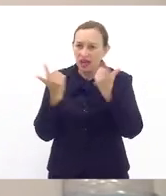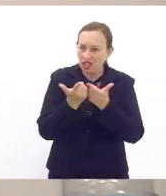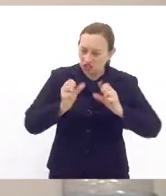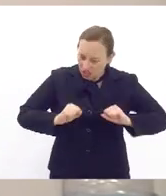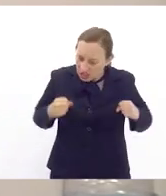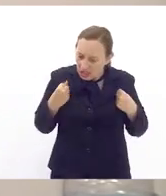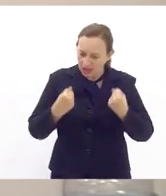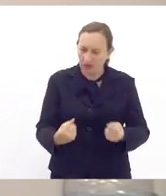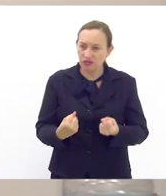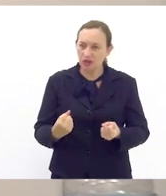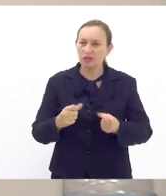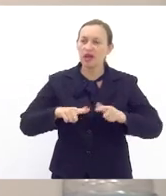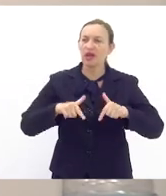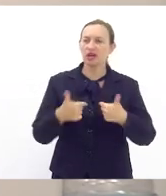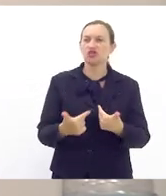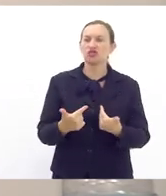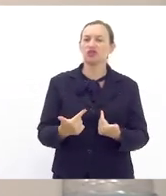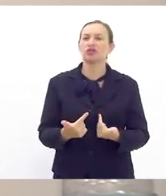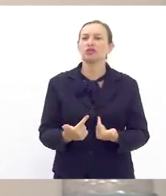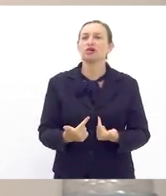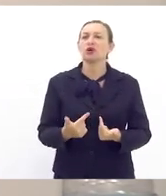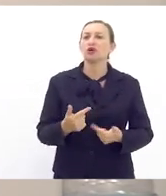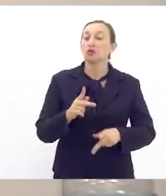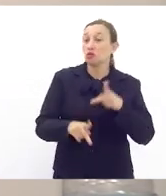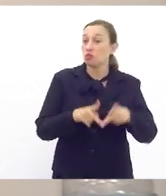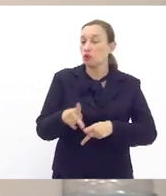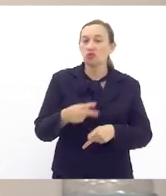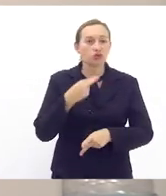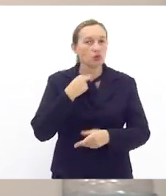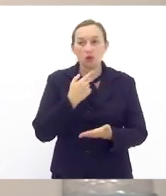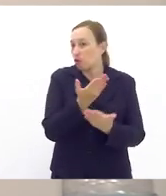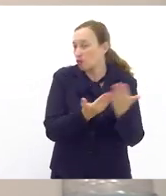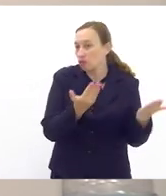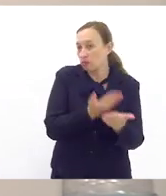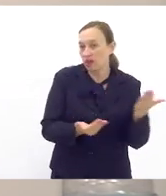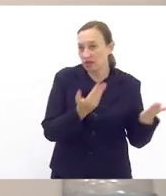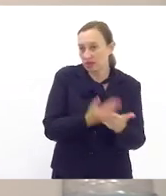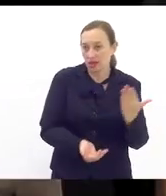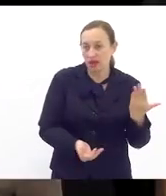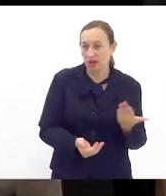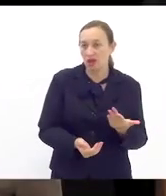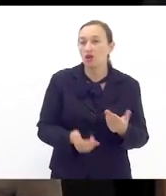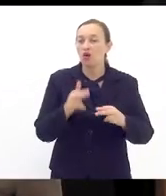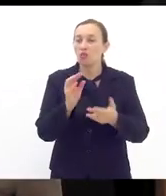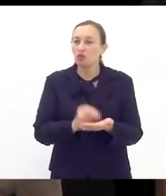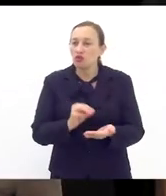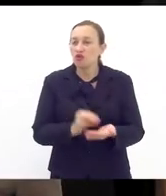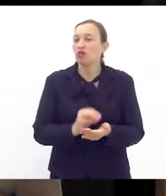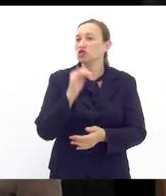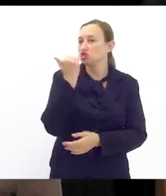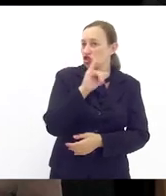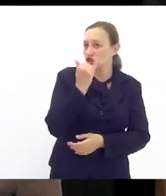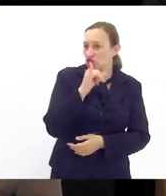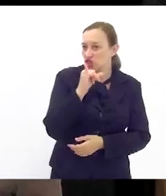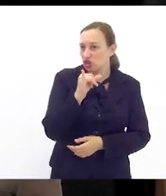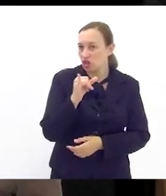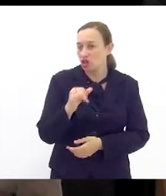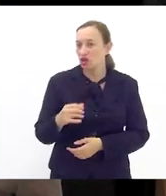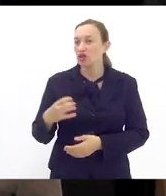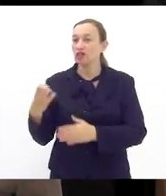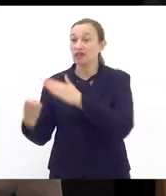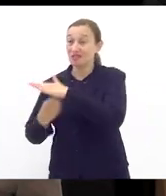conte comigo nessa luta porque o nosso povo não pode perder a sua dignidade por conta de falta de energia enquanto tem uma empresa